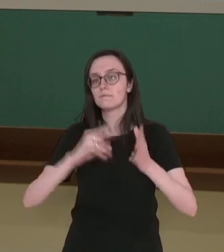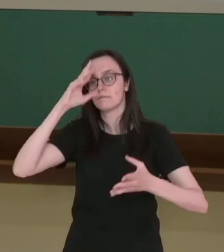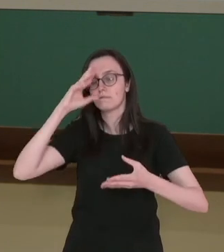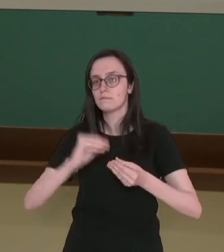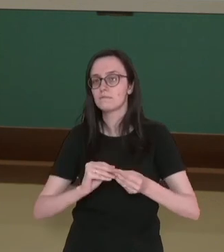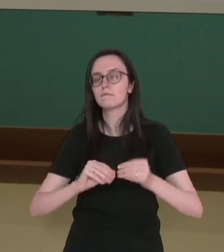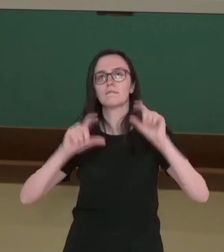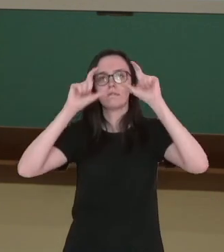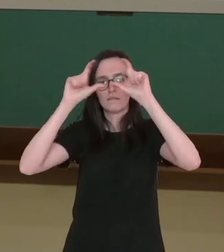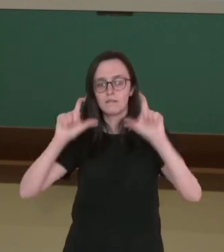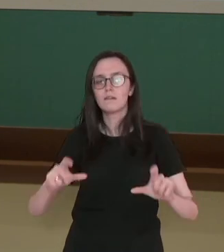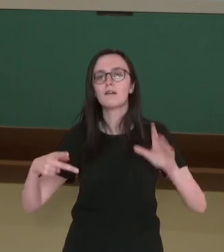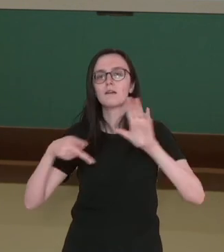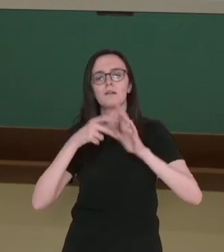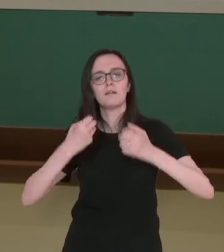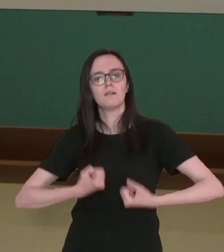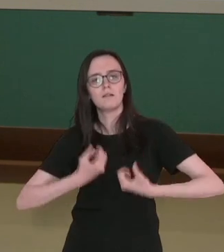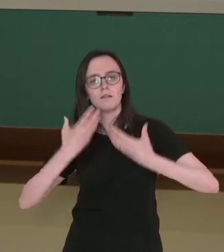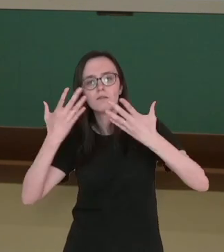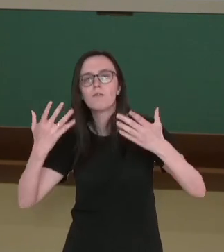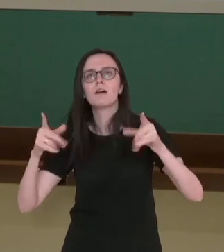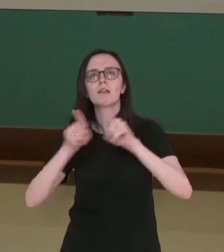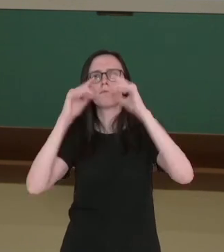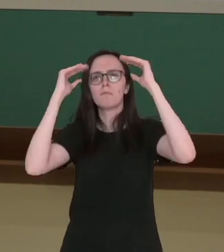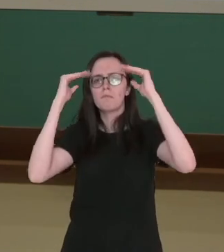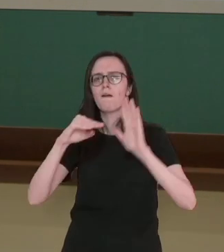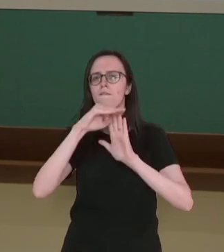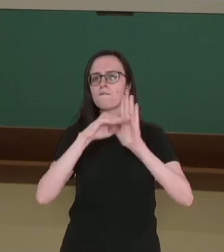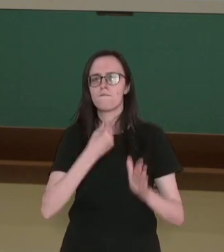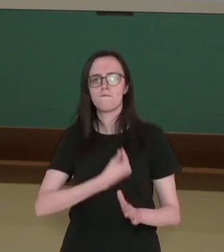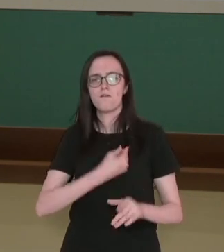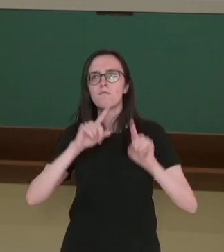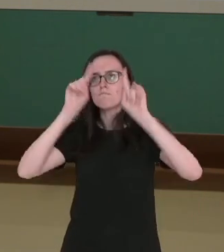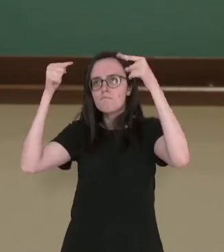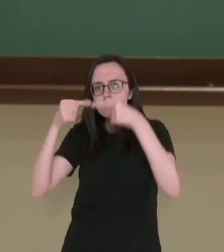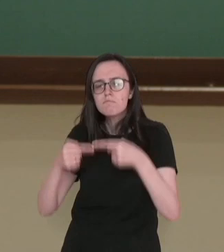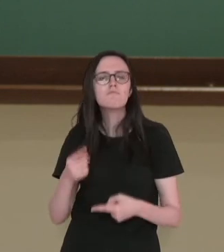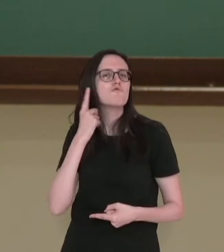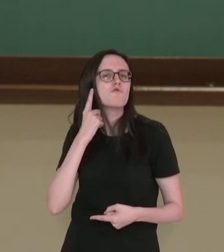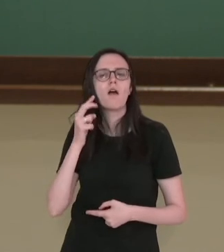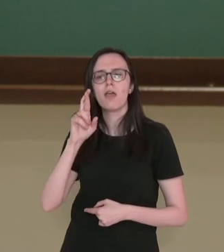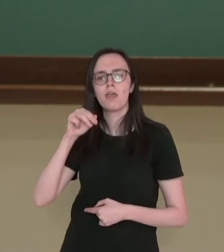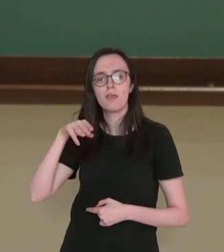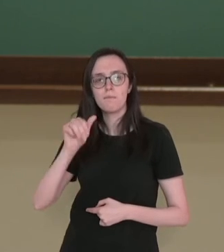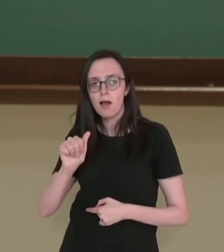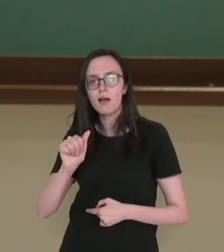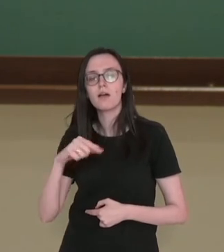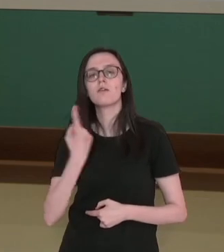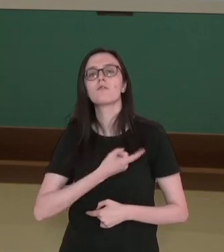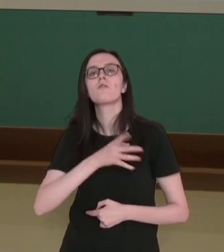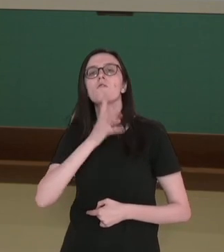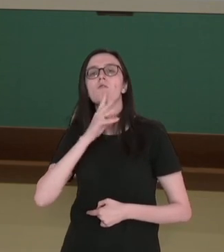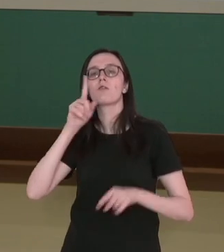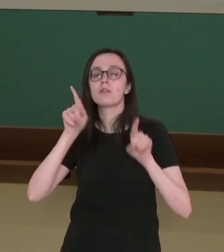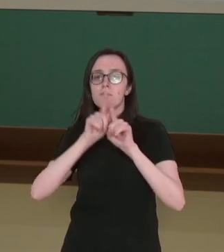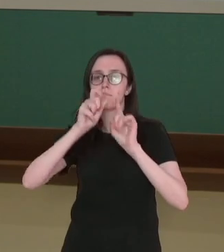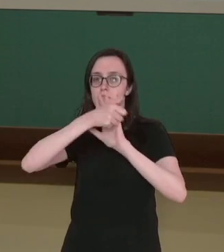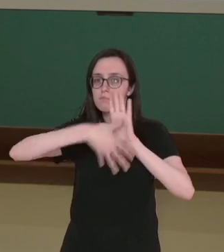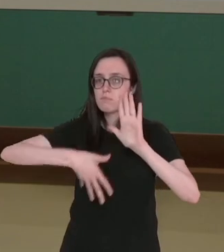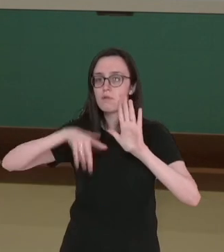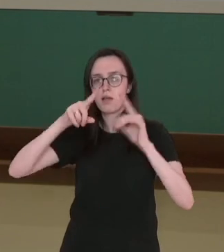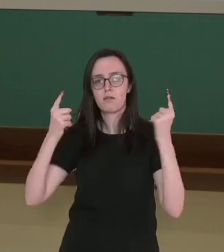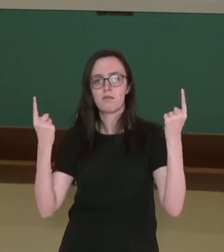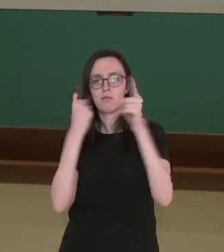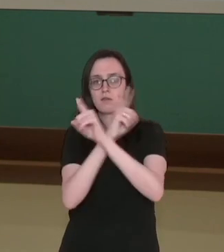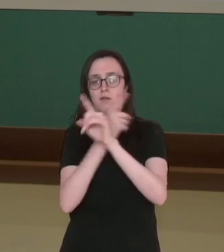interpretamos trechos de um poema, a estrutura e rimas presentes no texto. Reconhecemos figuras de linguagem como antítese e